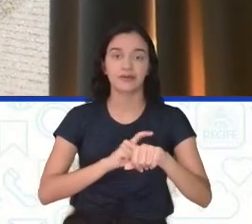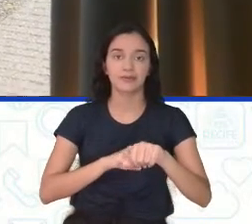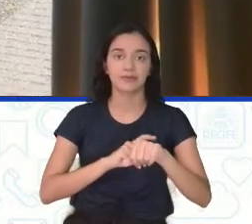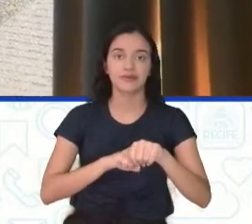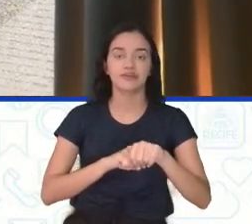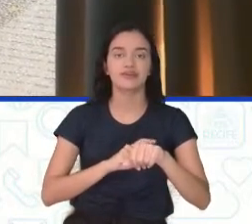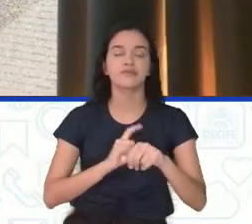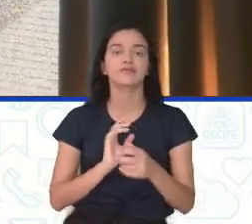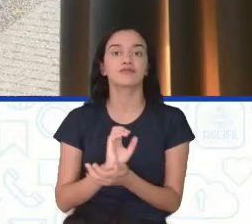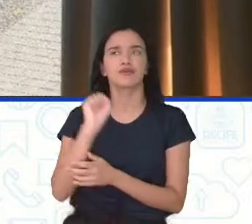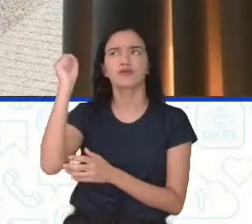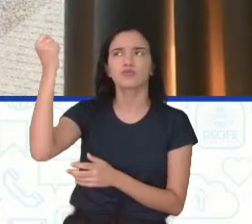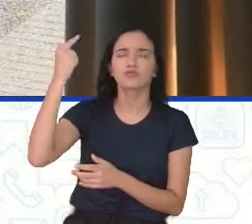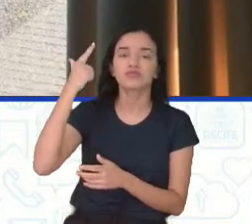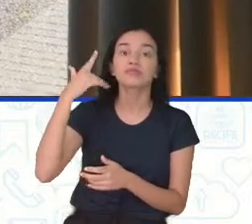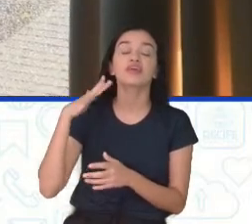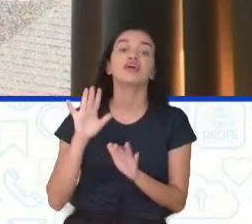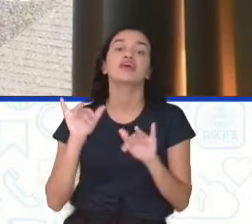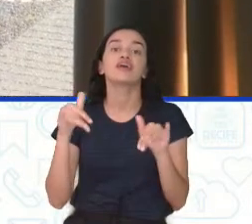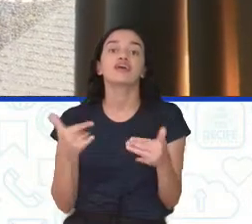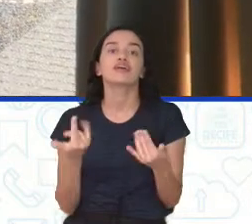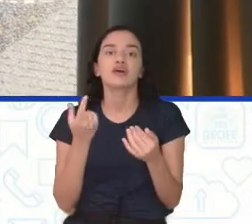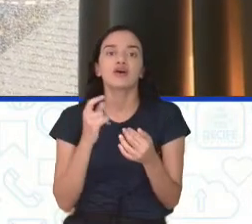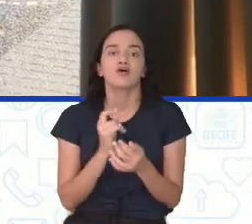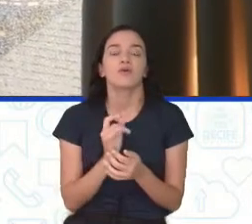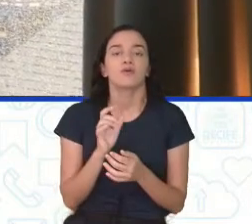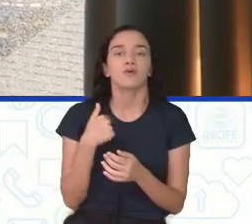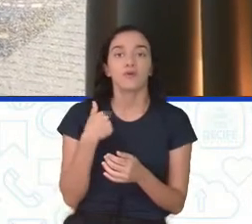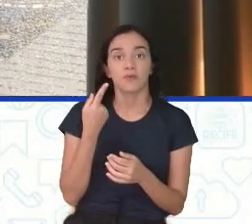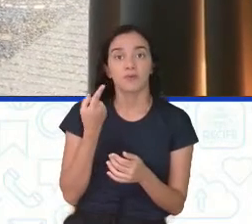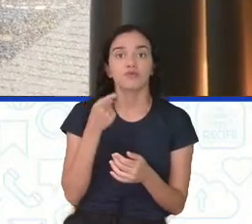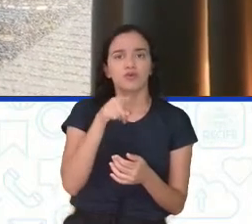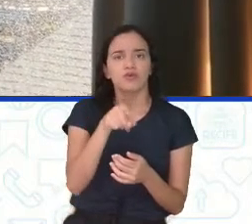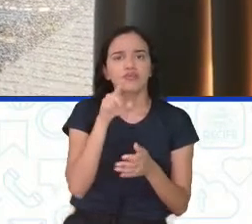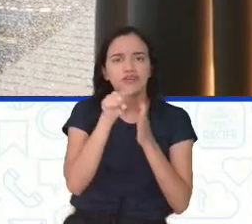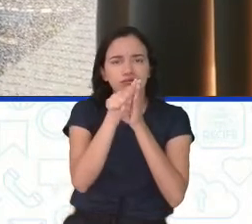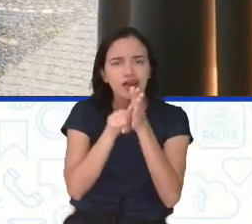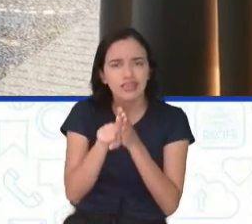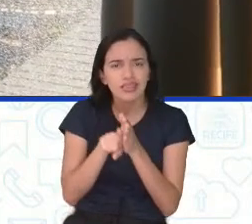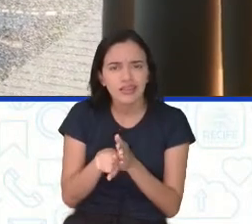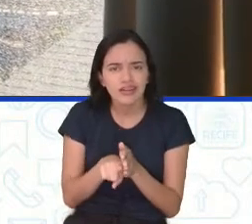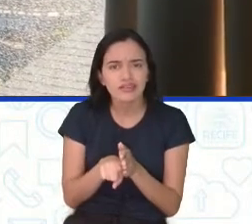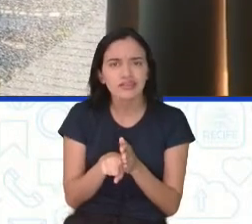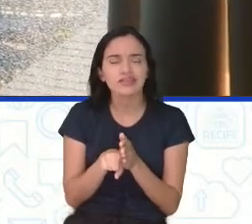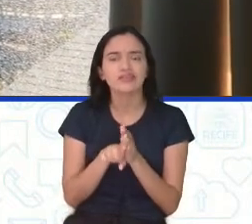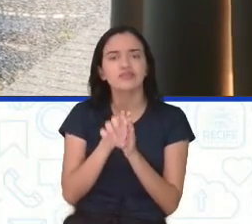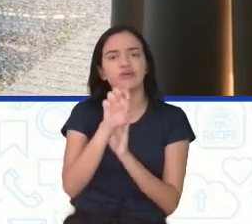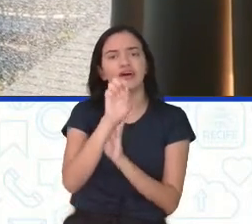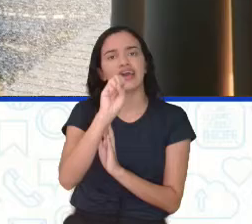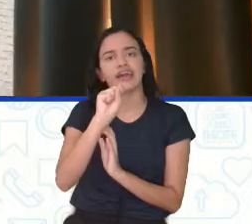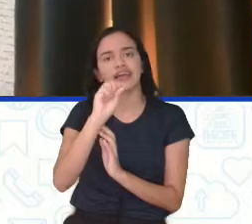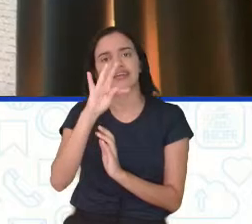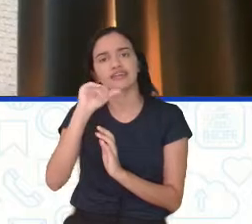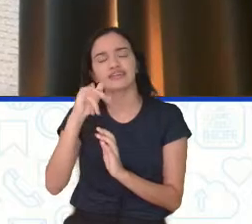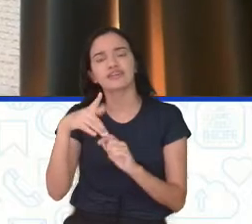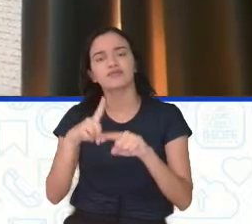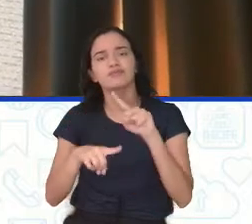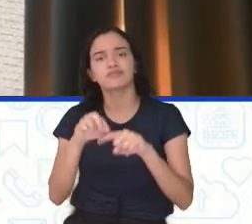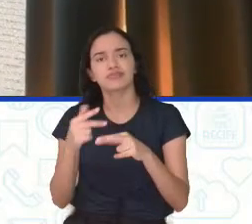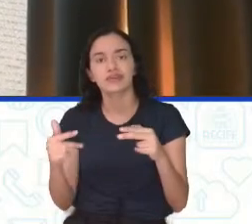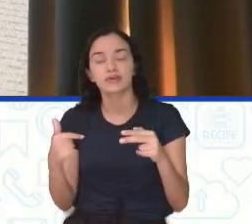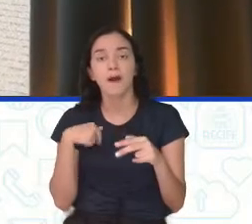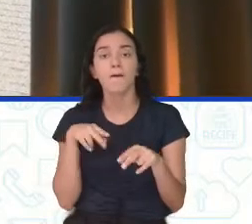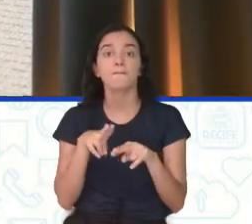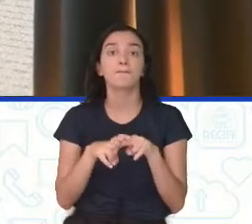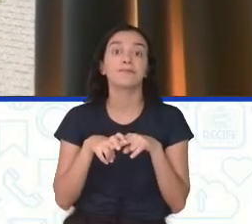ensolarado. Então, nunca esquece. O estado momentâneo da matéria, quando você está ali analisando, você está olhando o quê? O tempo. Por isso que a mulher